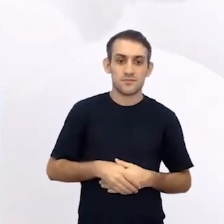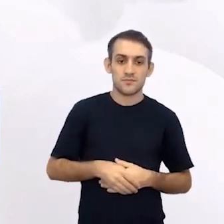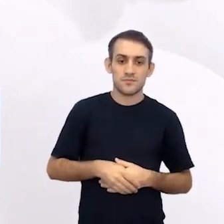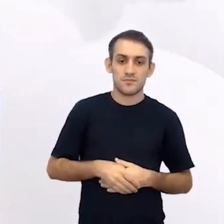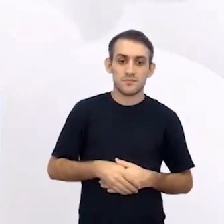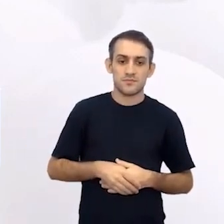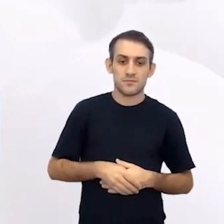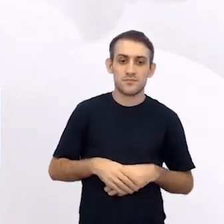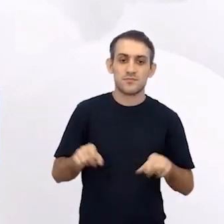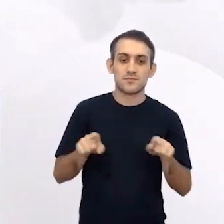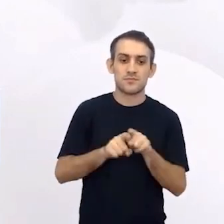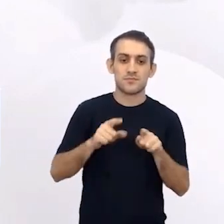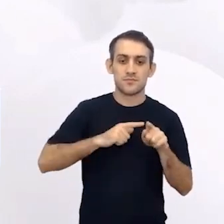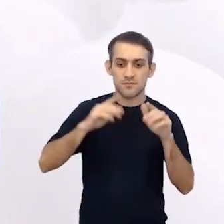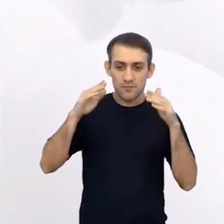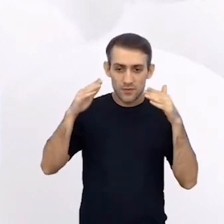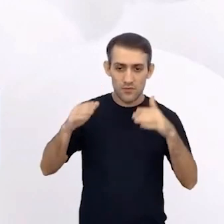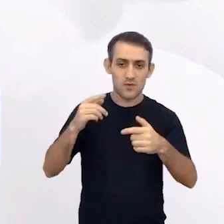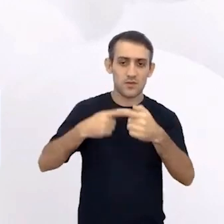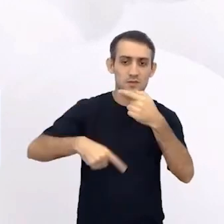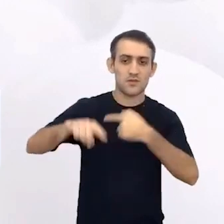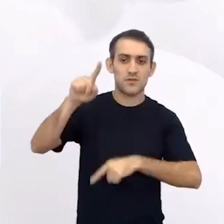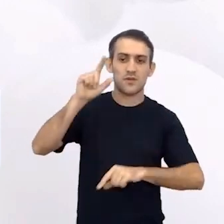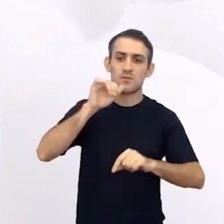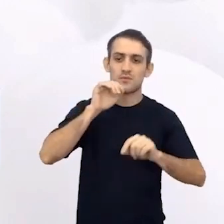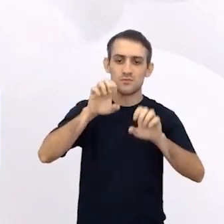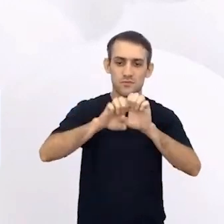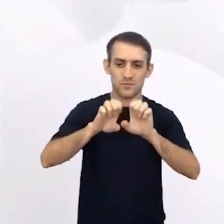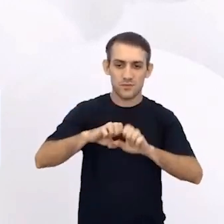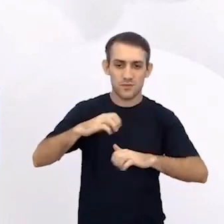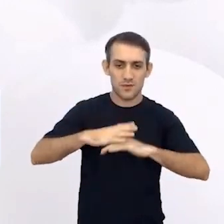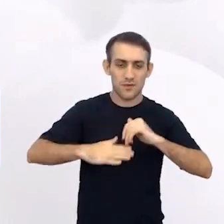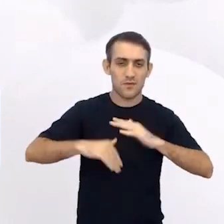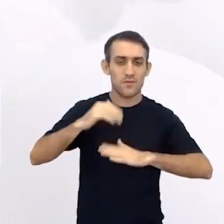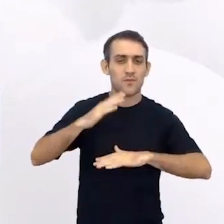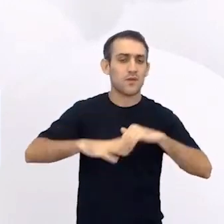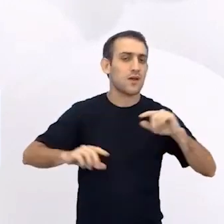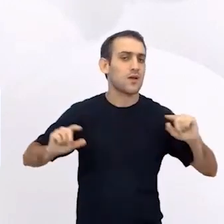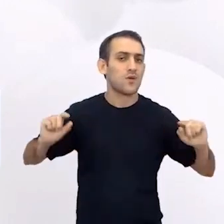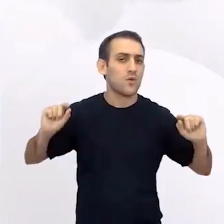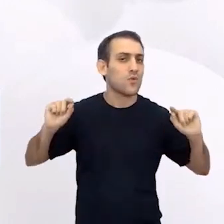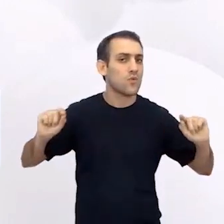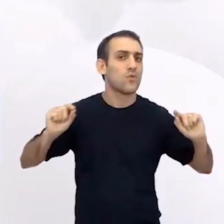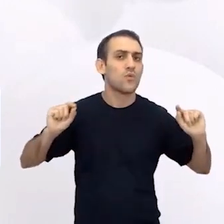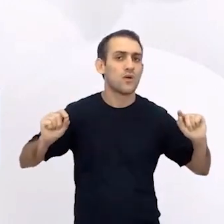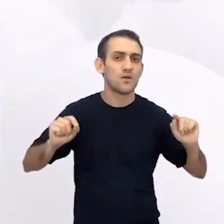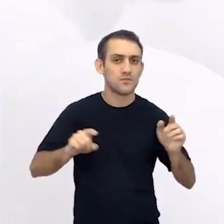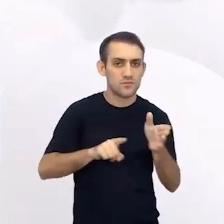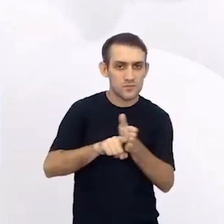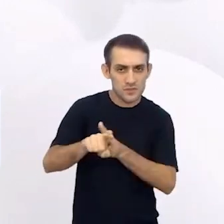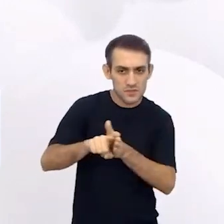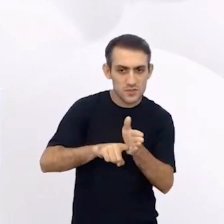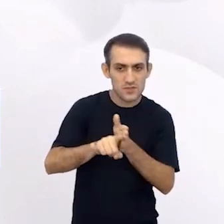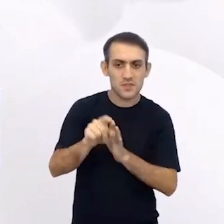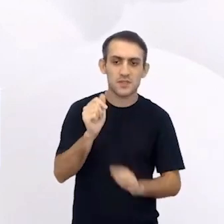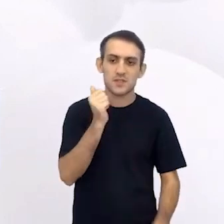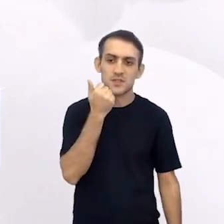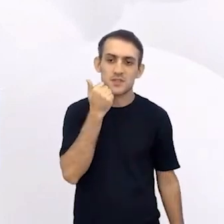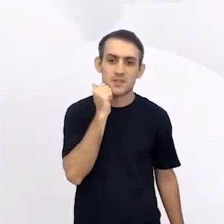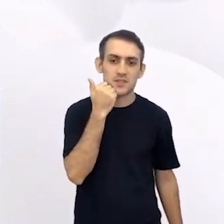E ele visa desenvolver, né, nos eixos estruturantes, as competências, as habilidades de investigação